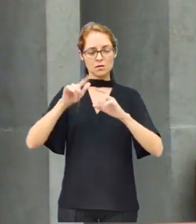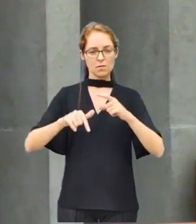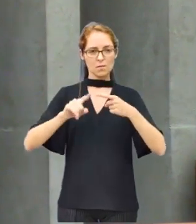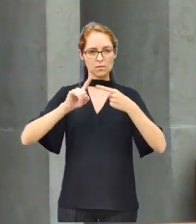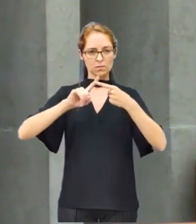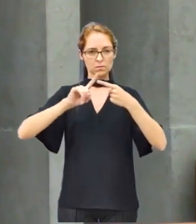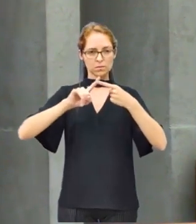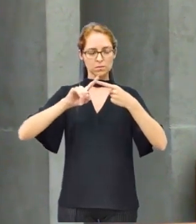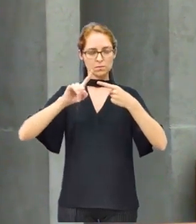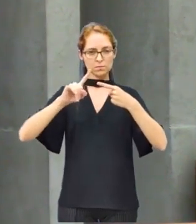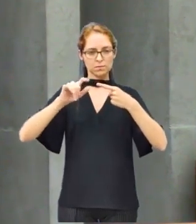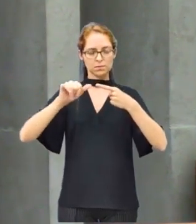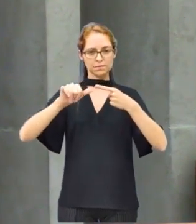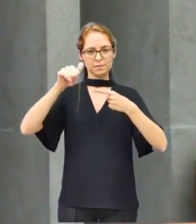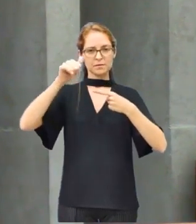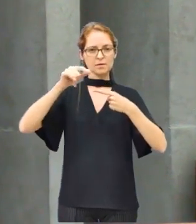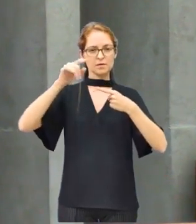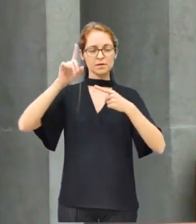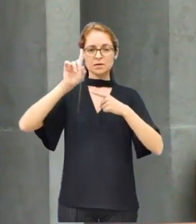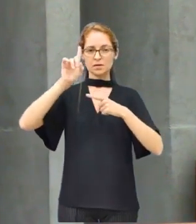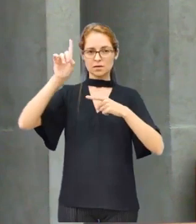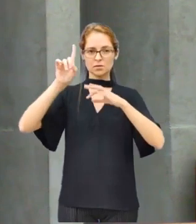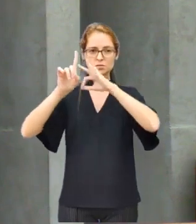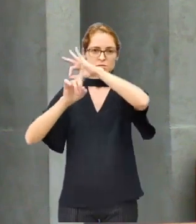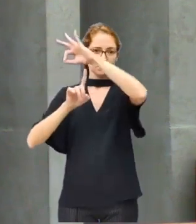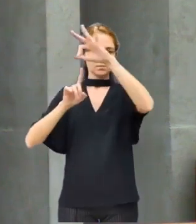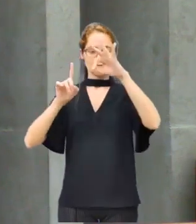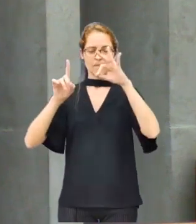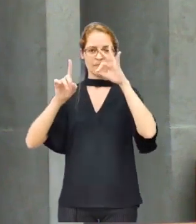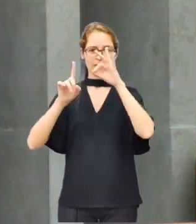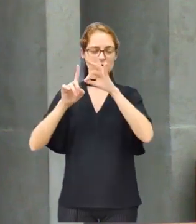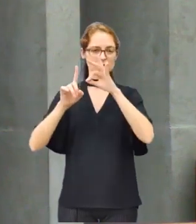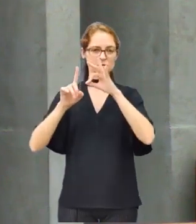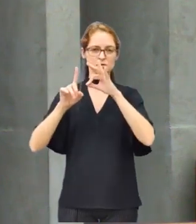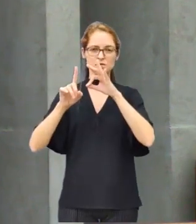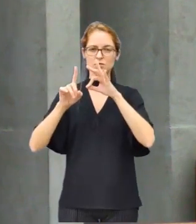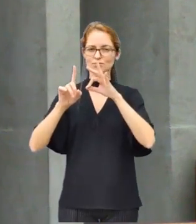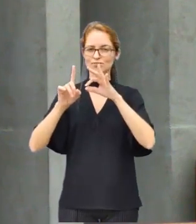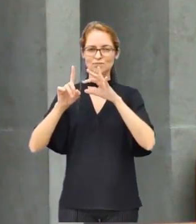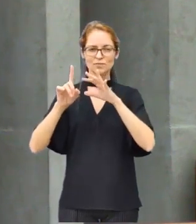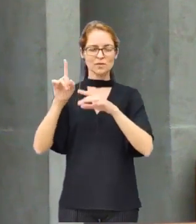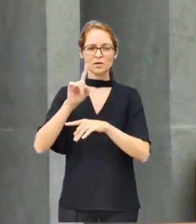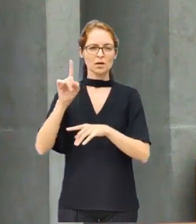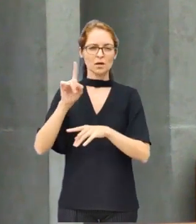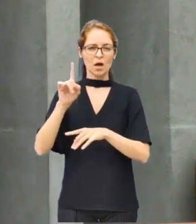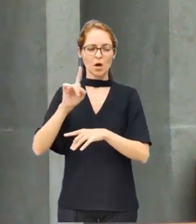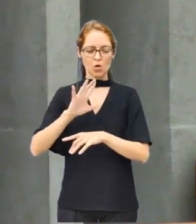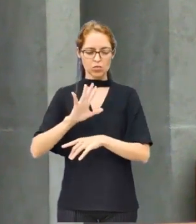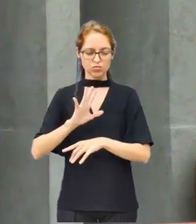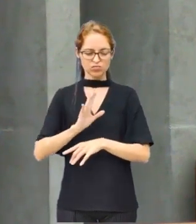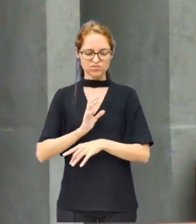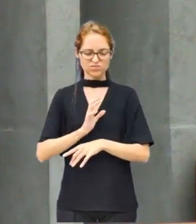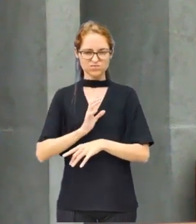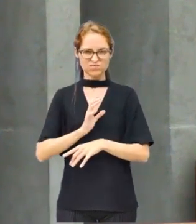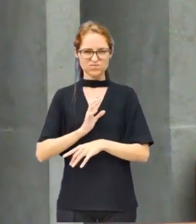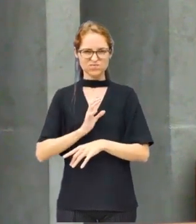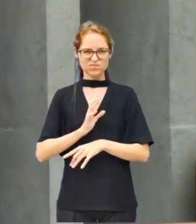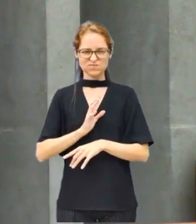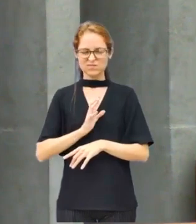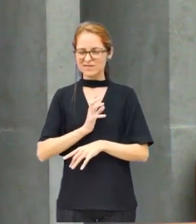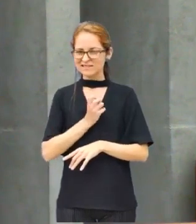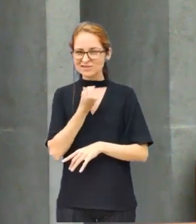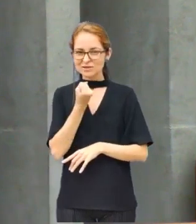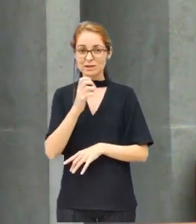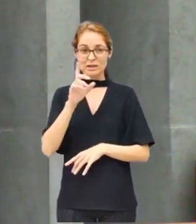que Deus é santo e não tolera o mal. Deus é santo e não